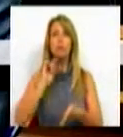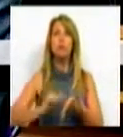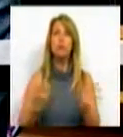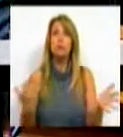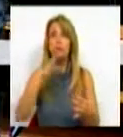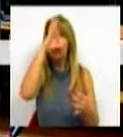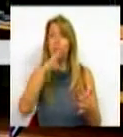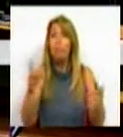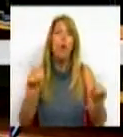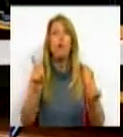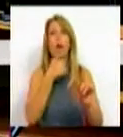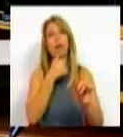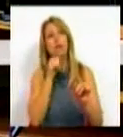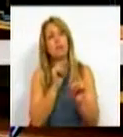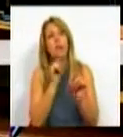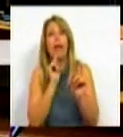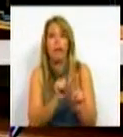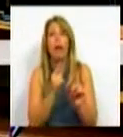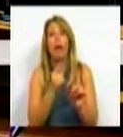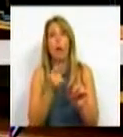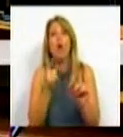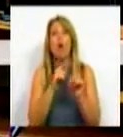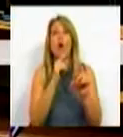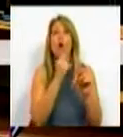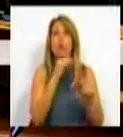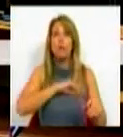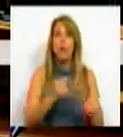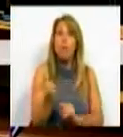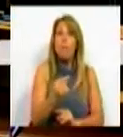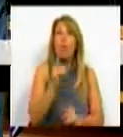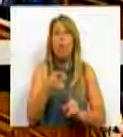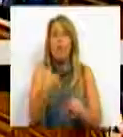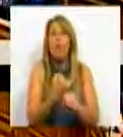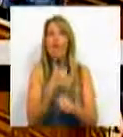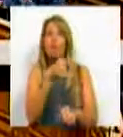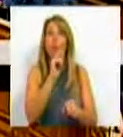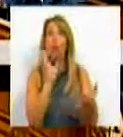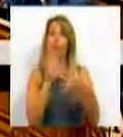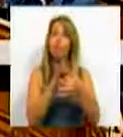em fixar o valor do salário mínimo e já agora qual o papel do Bloco neste processo. Muito obrigado.